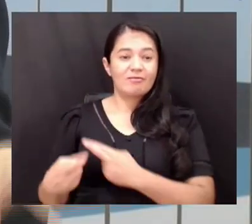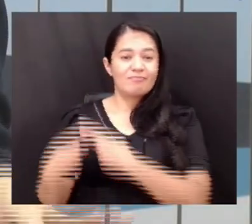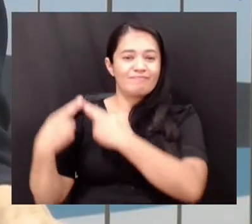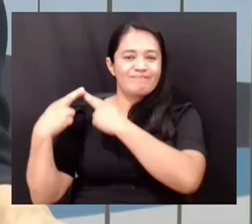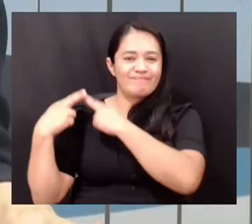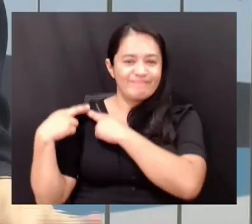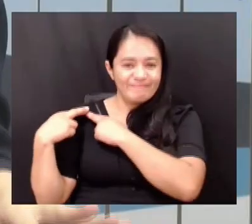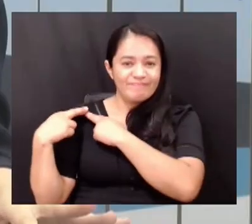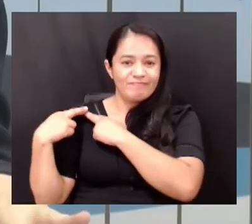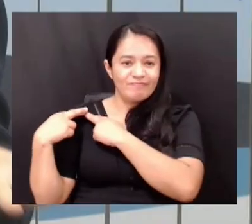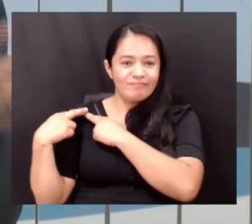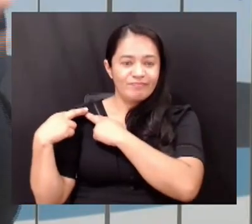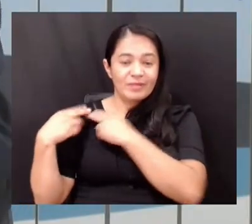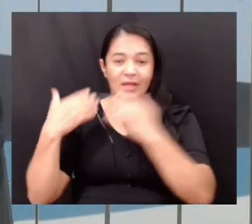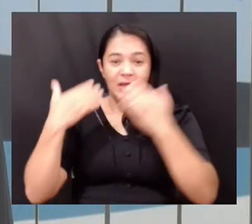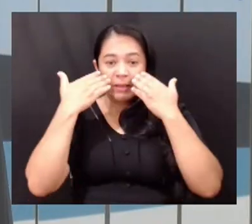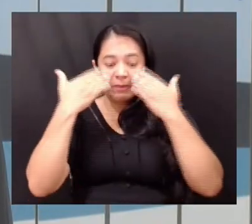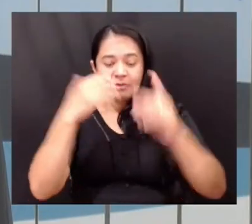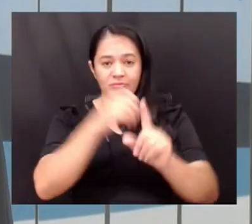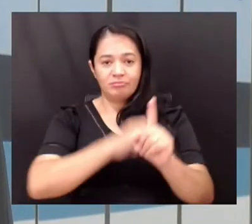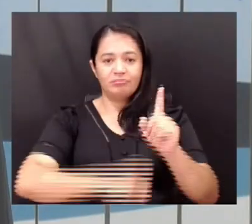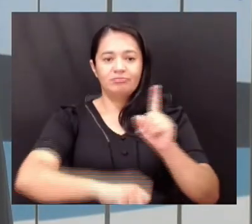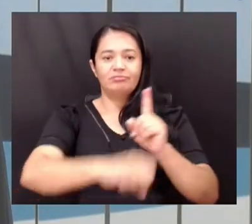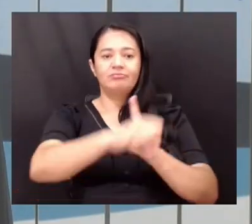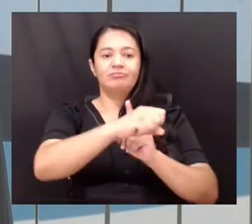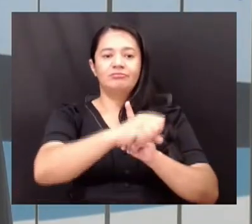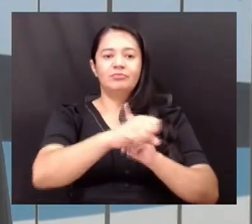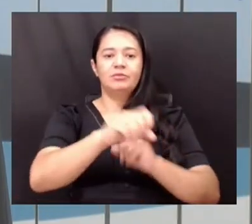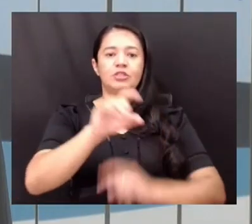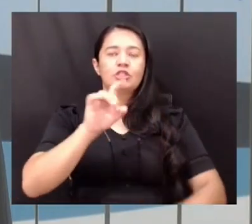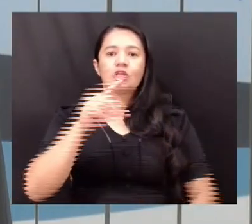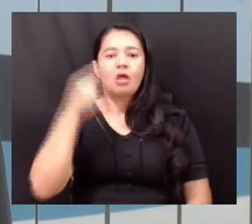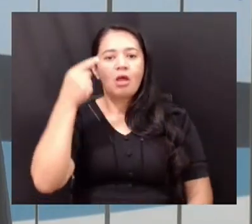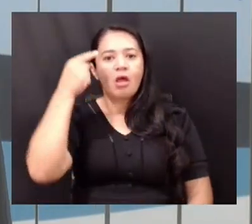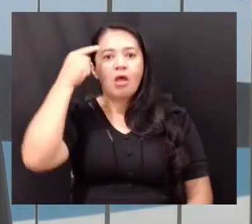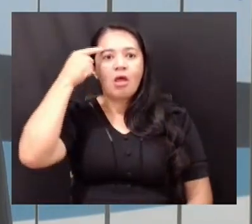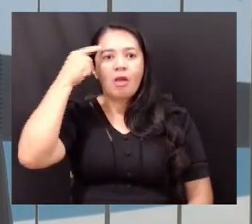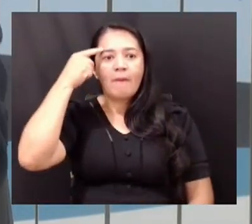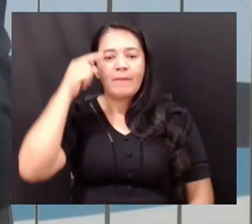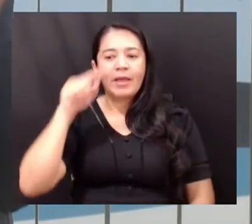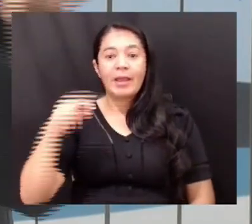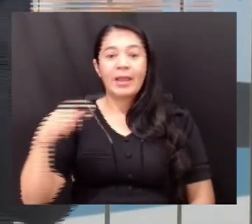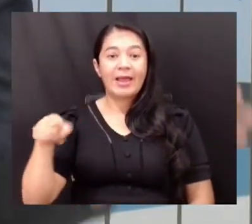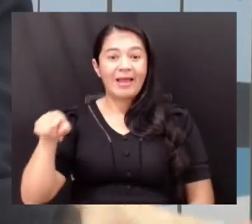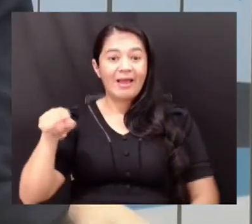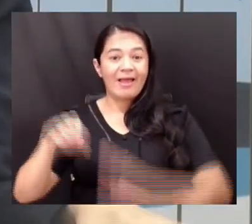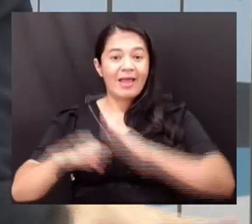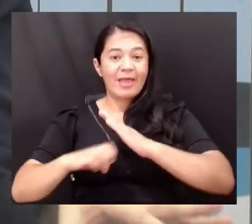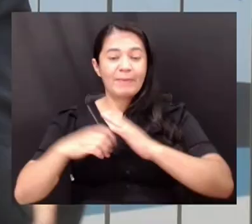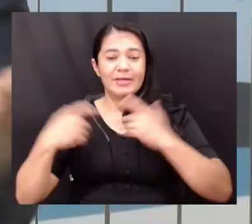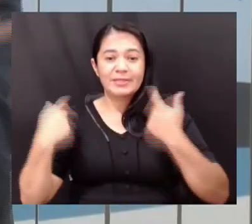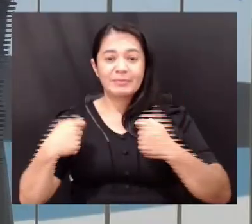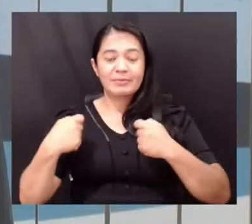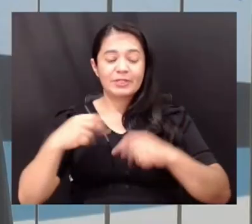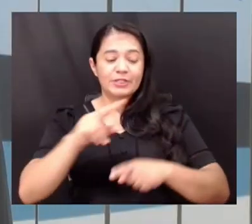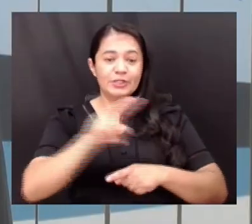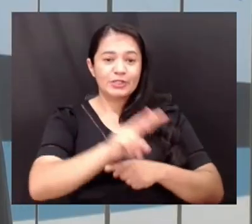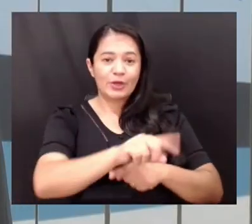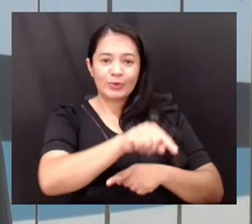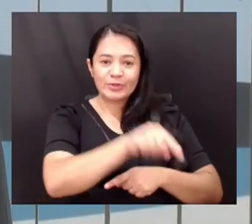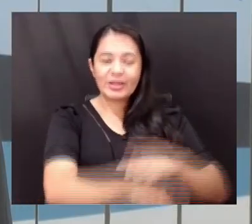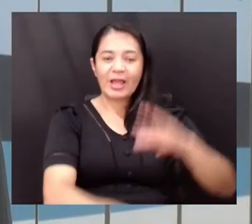da sociedade. Ela não só pensa, ela tem que cuidar de quem cuida da empresa. Ela não pensa